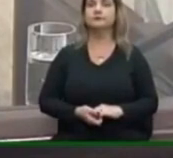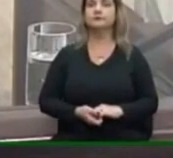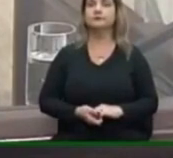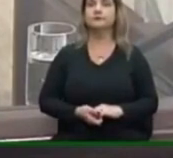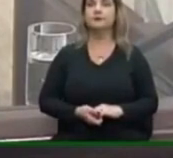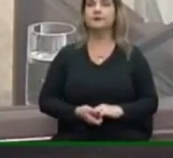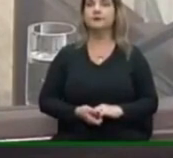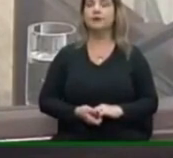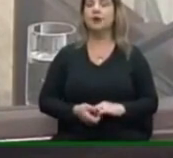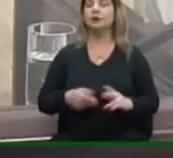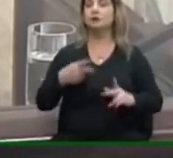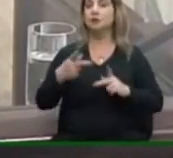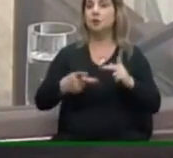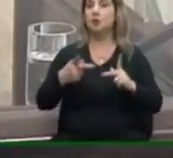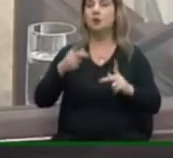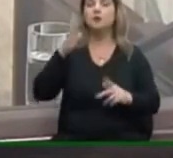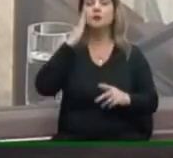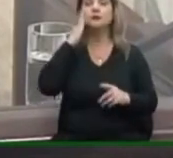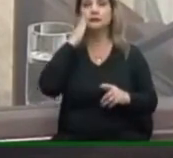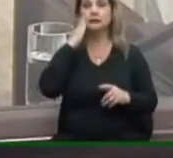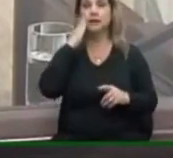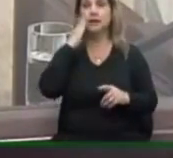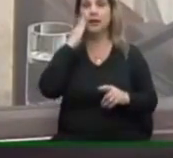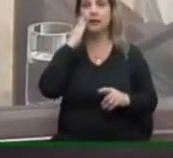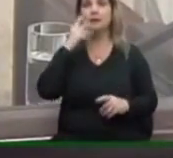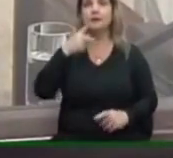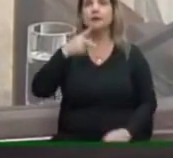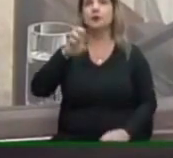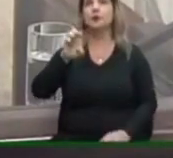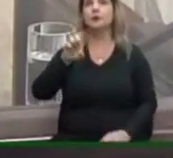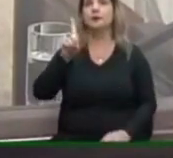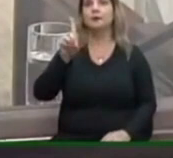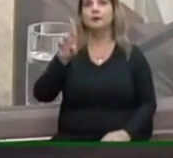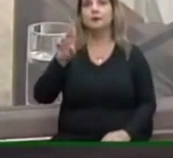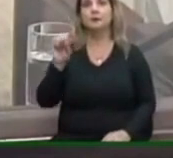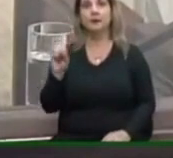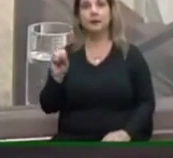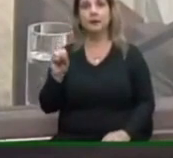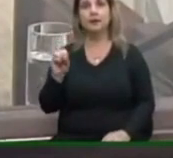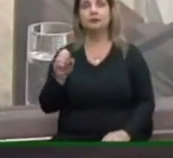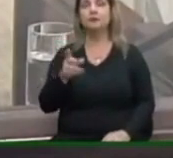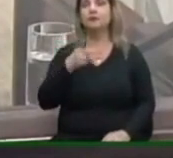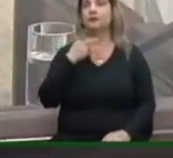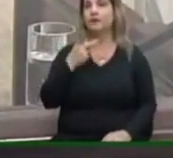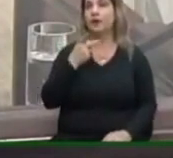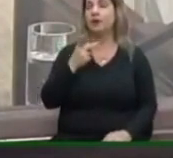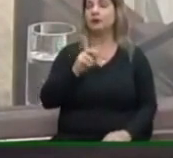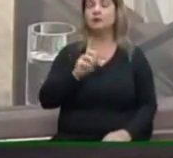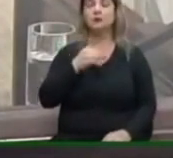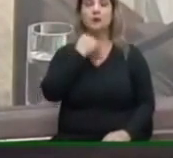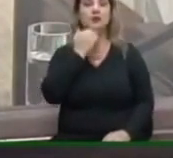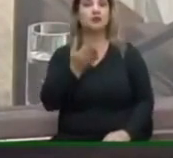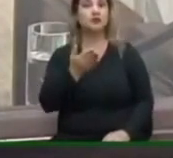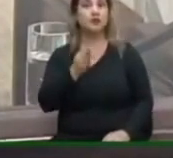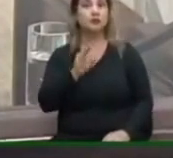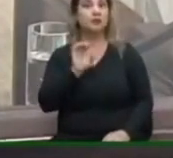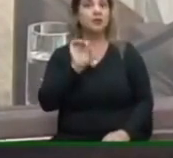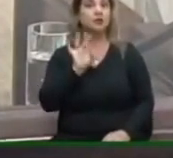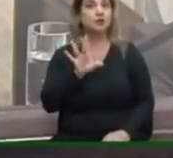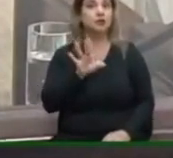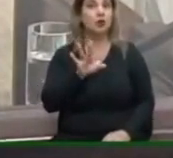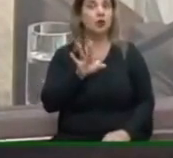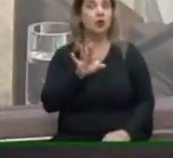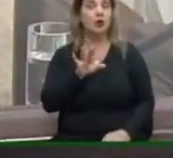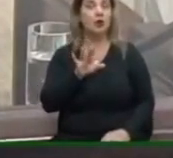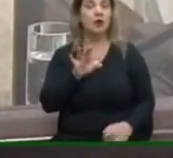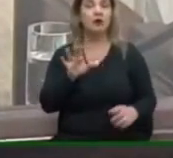respeito que sabem tanto quanto eu que o Pedro Ortaça sempre canta não basta adorar as pedras